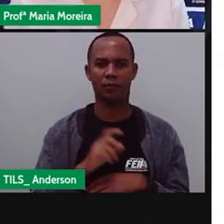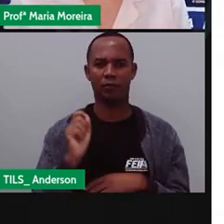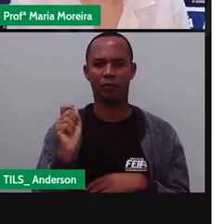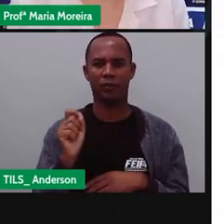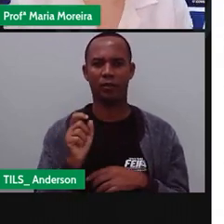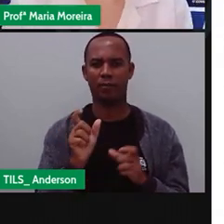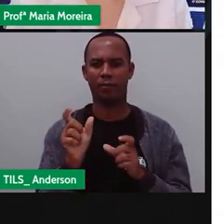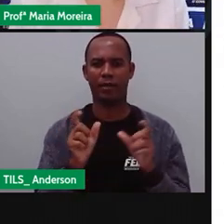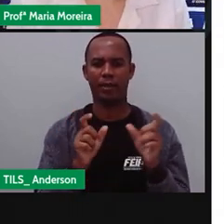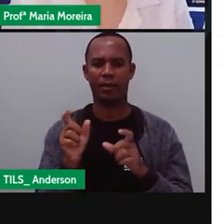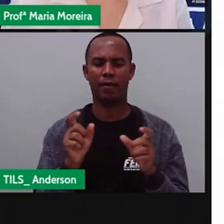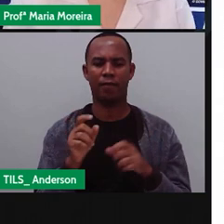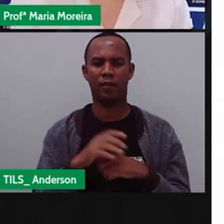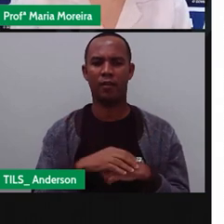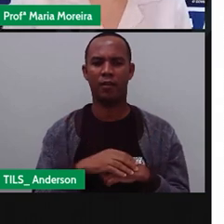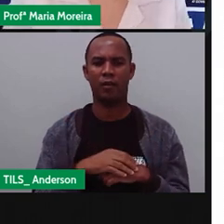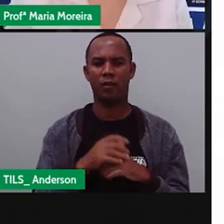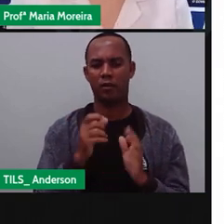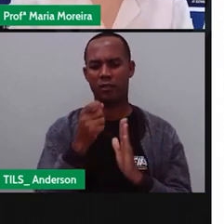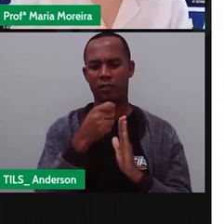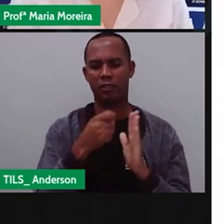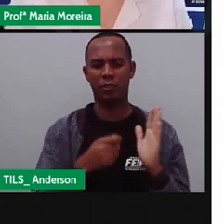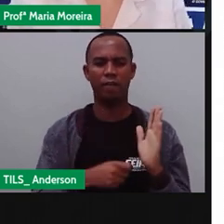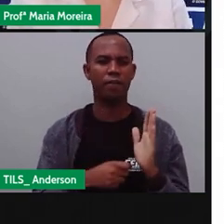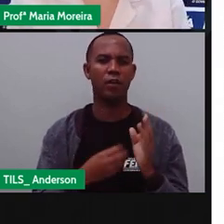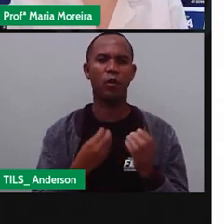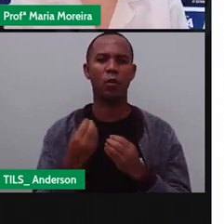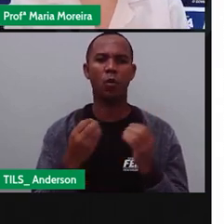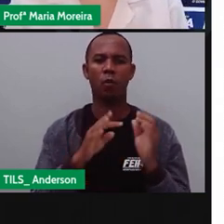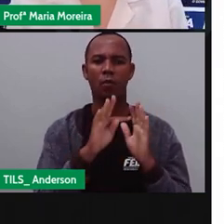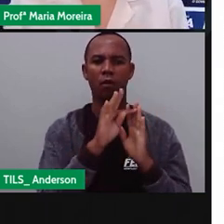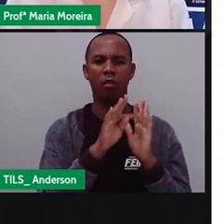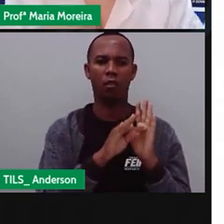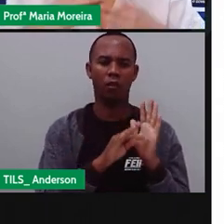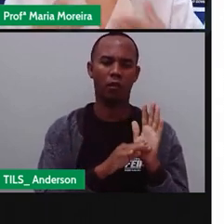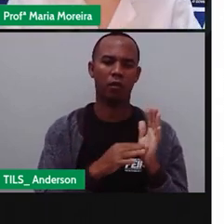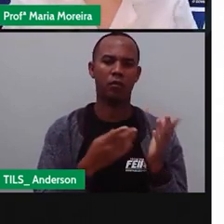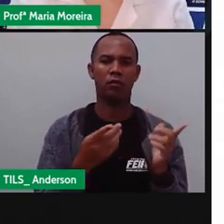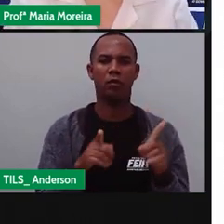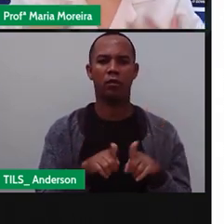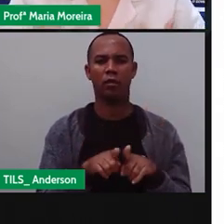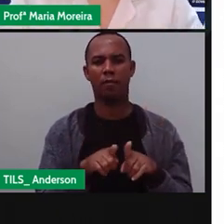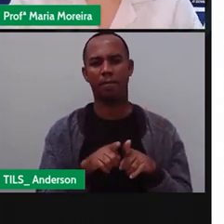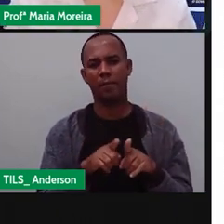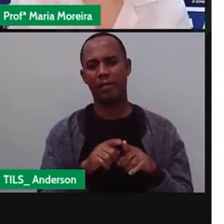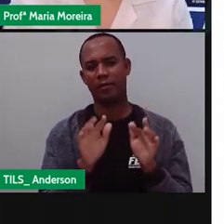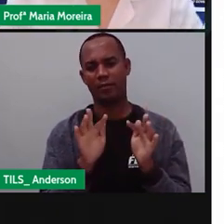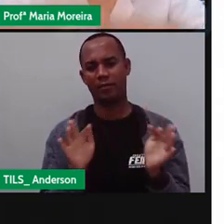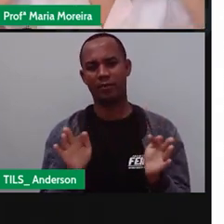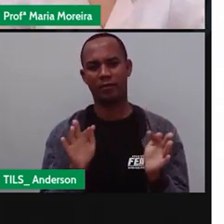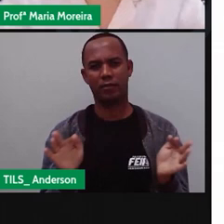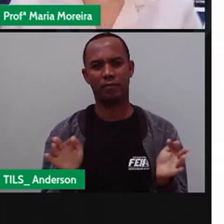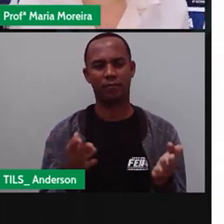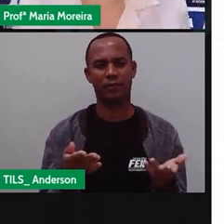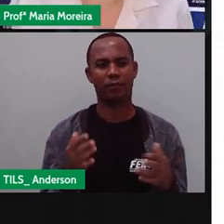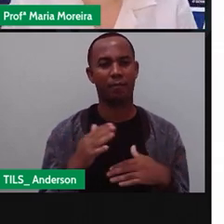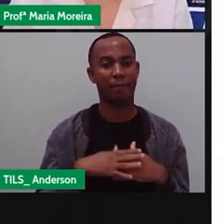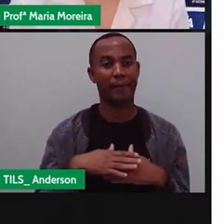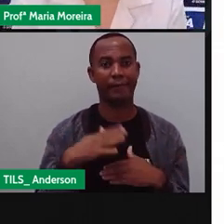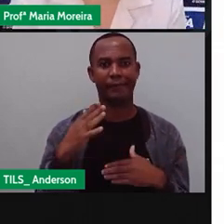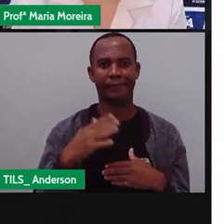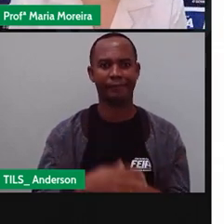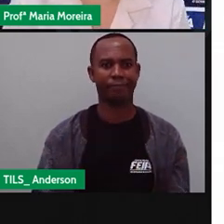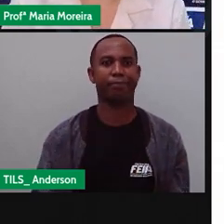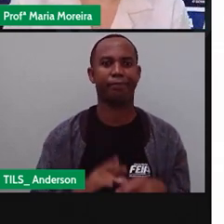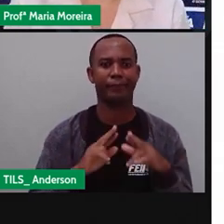coloquial. Se eu fosse escrever um texto, eu iria dizer o quê? Seria bem mais, bem,